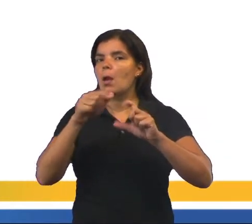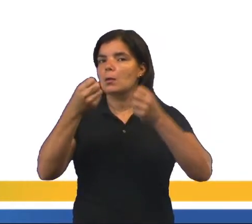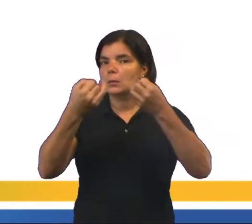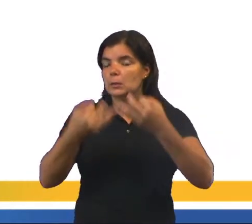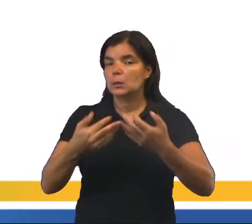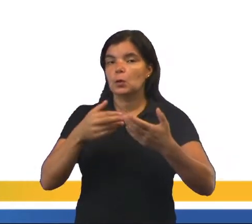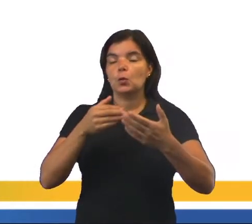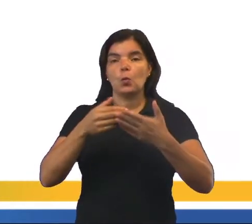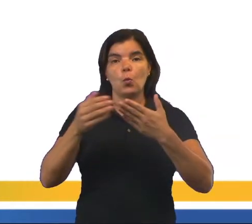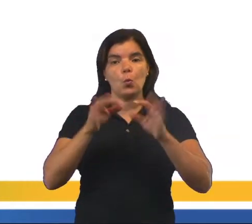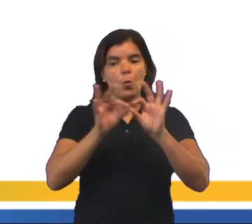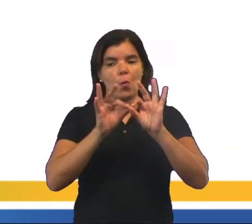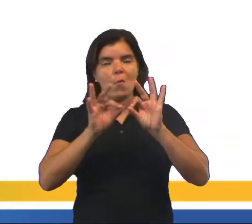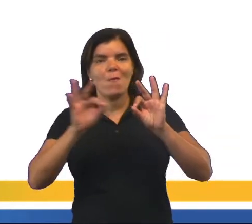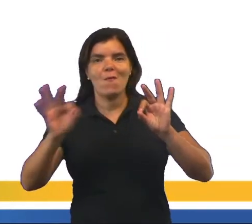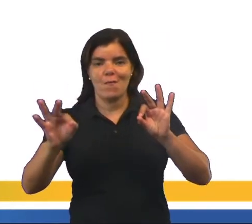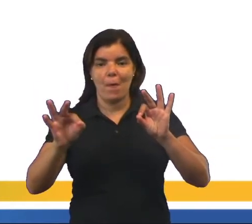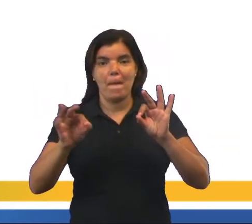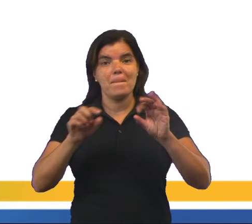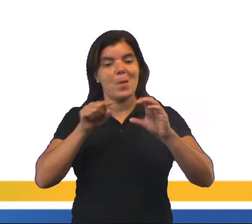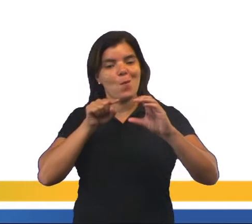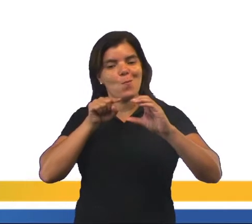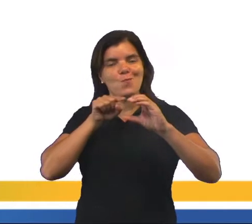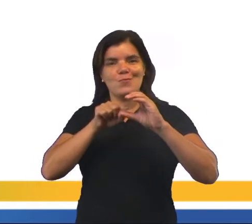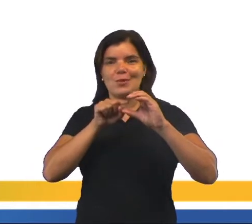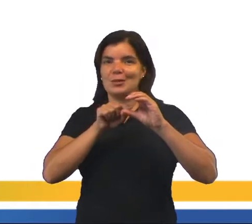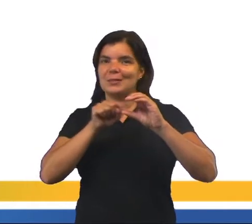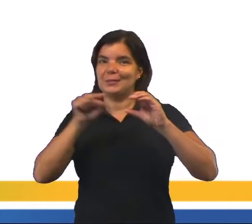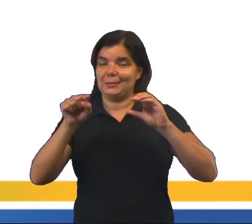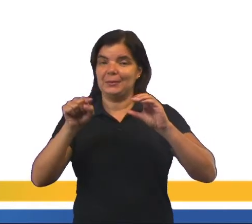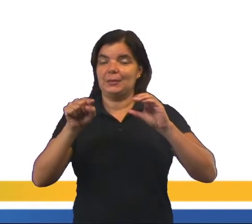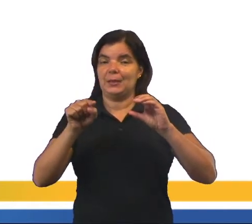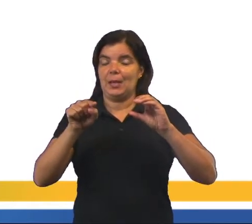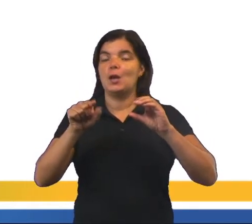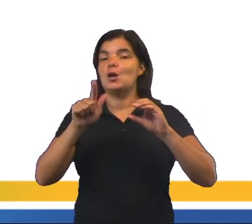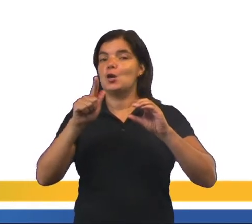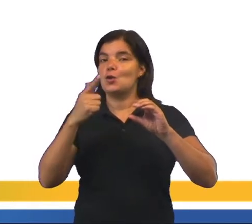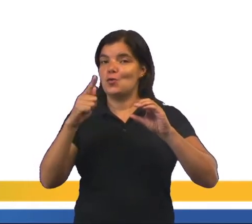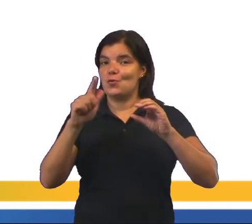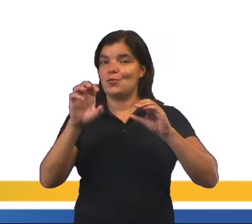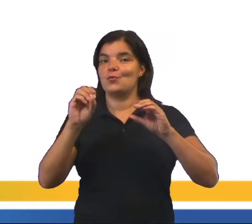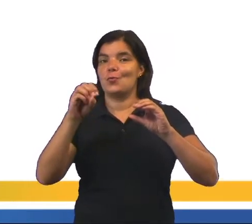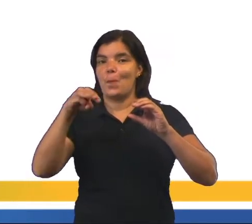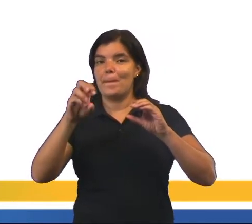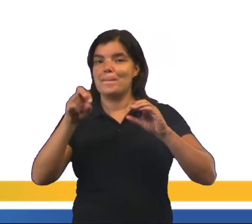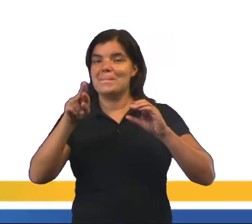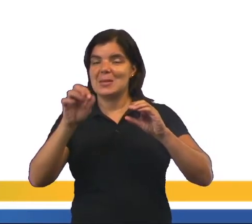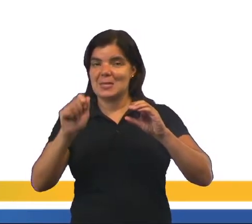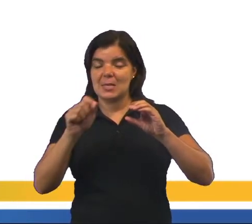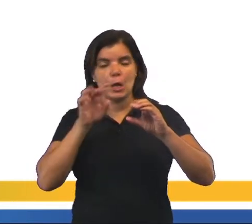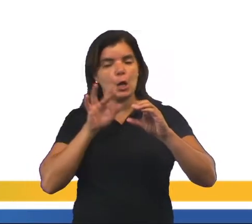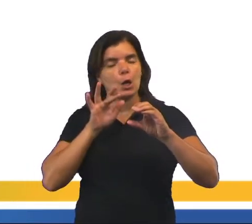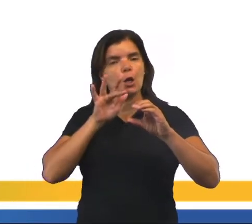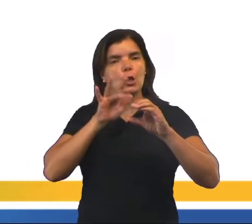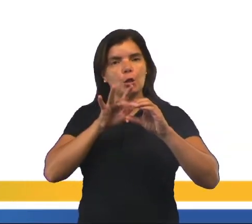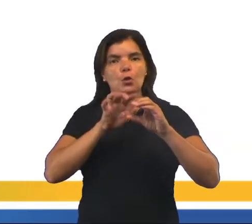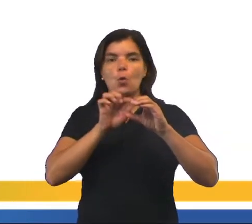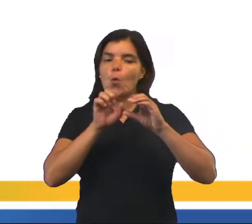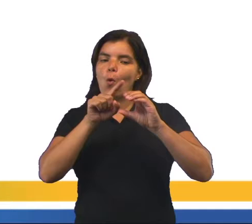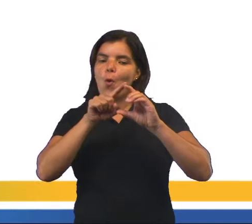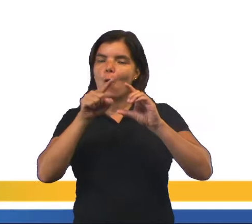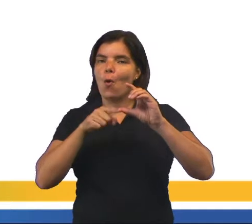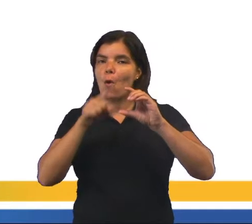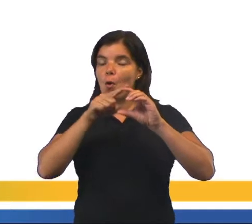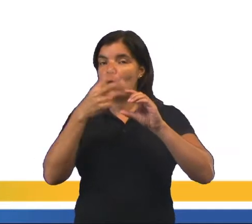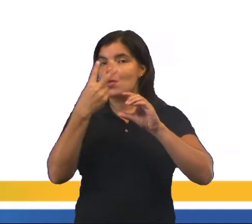por qualquer corda que passe pelo centro da figura. Em geometria, qualquer segmento de reta que toque uma